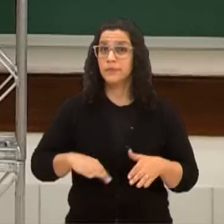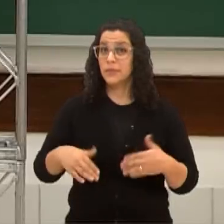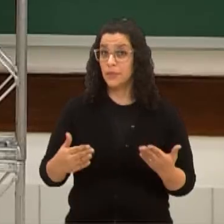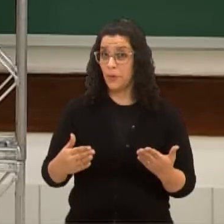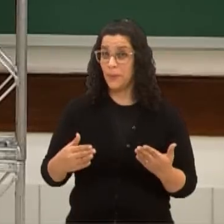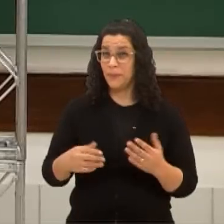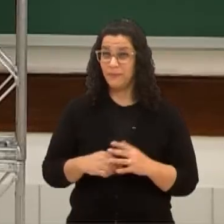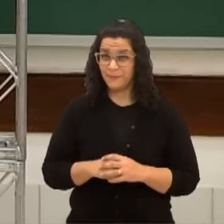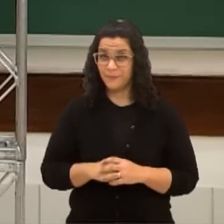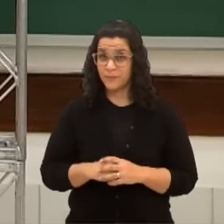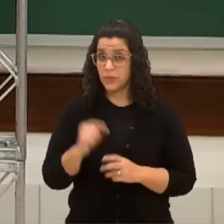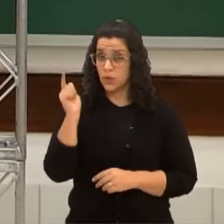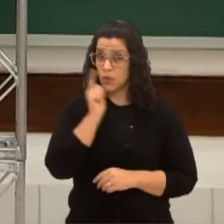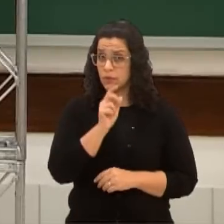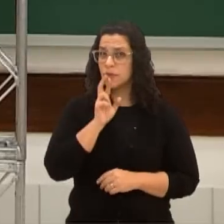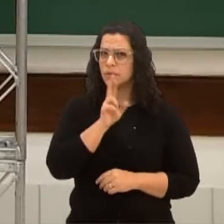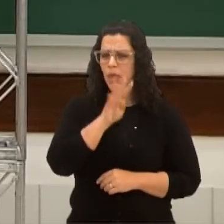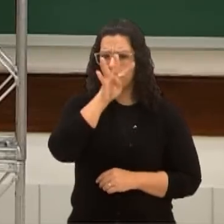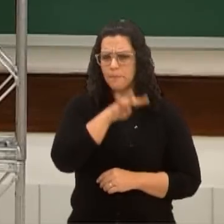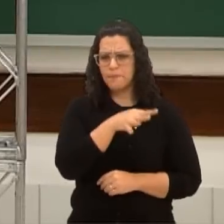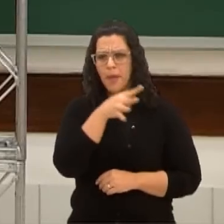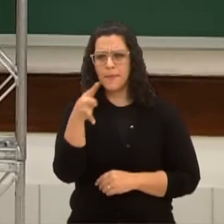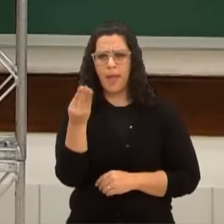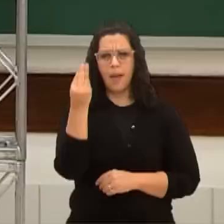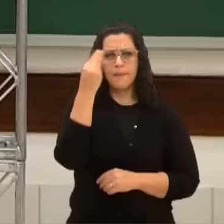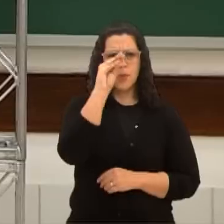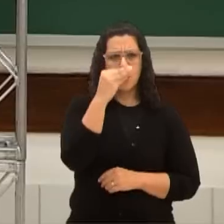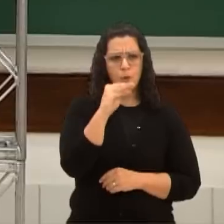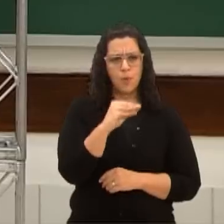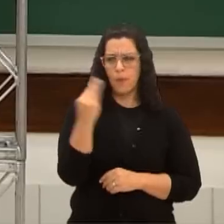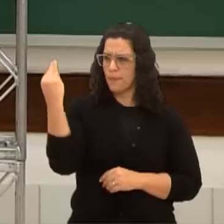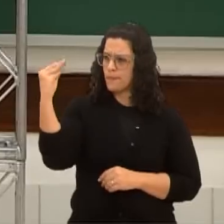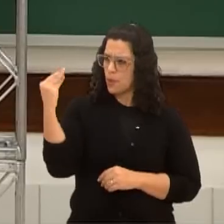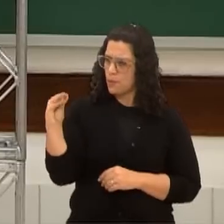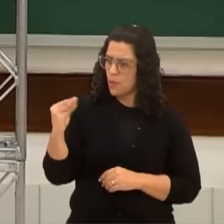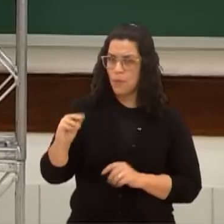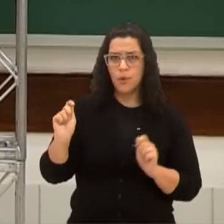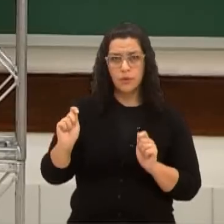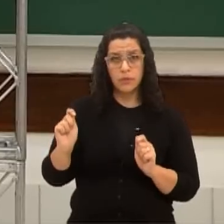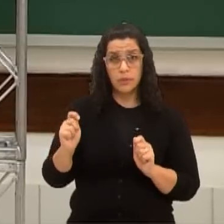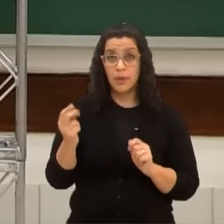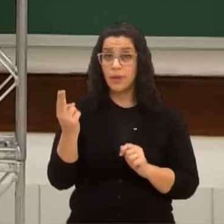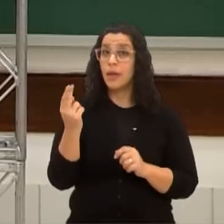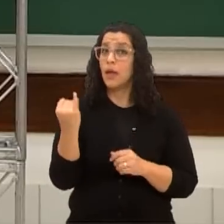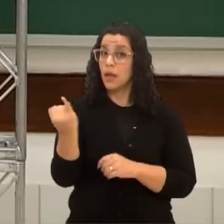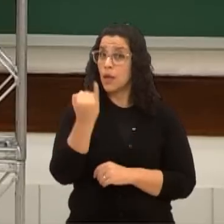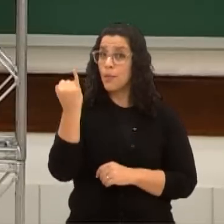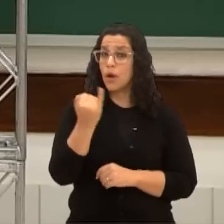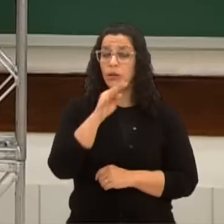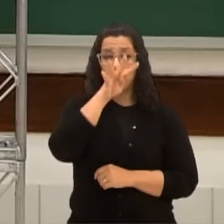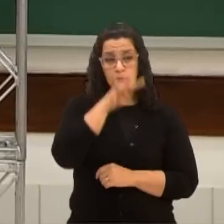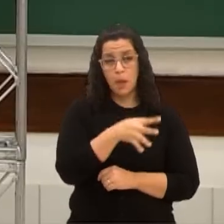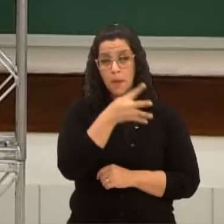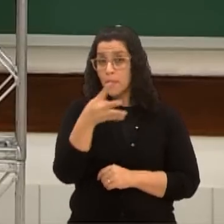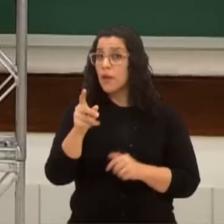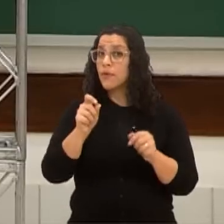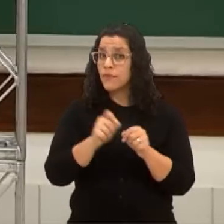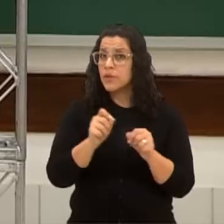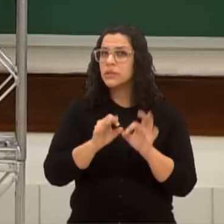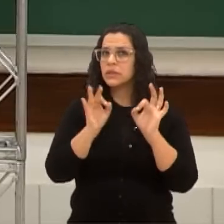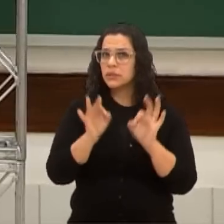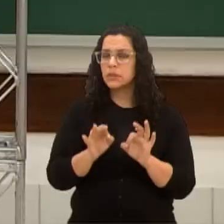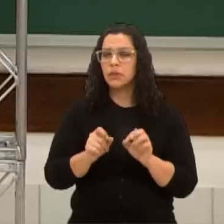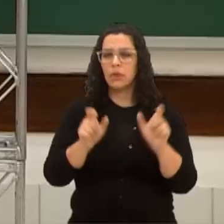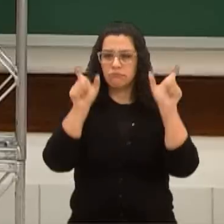E aí, pessoal, conseguiram fazer o quadro de vocês? É importante fazer o desenho do quadro realmente, colocando